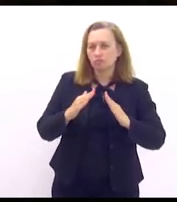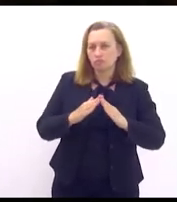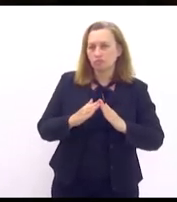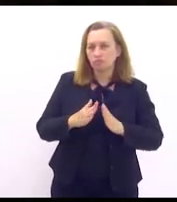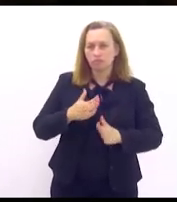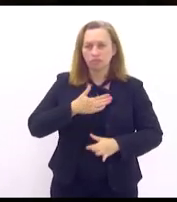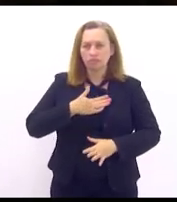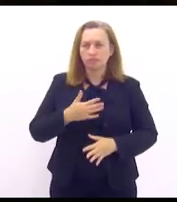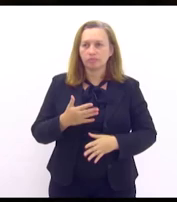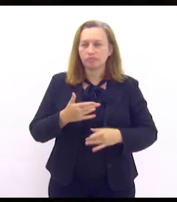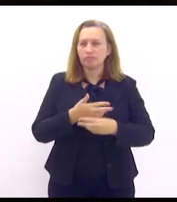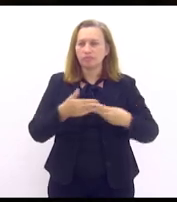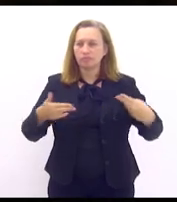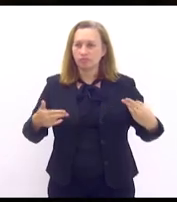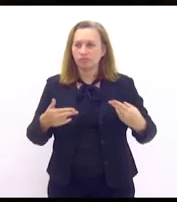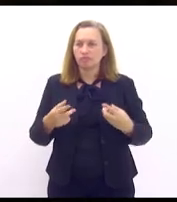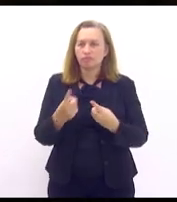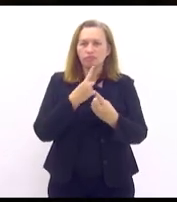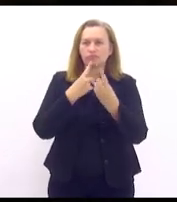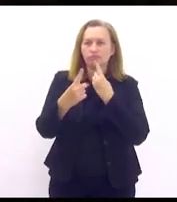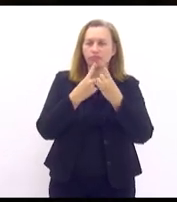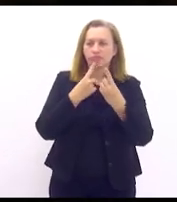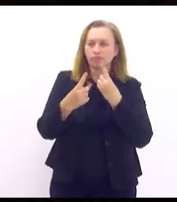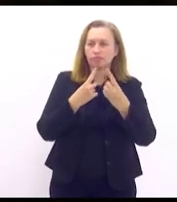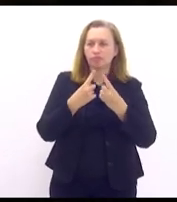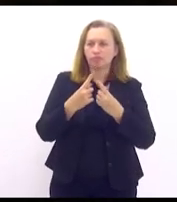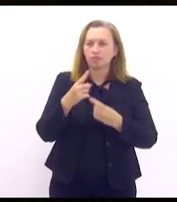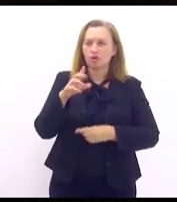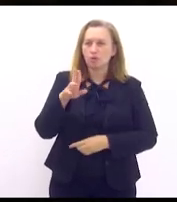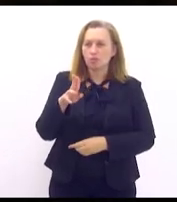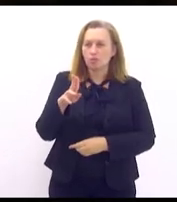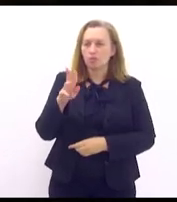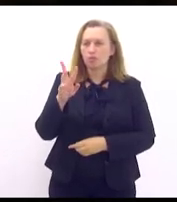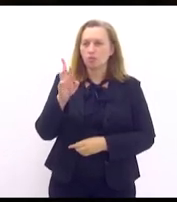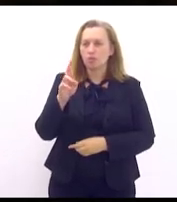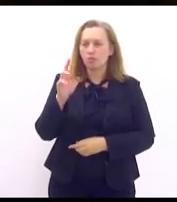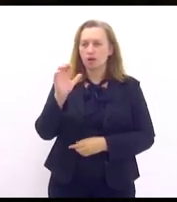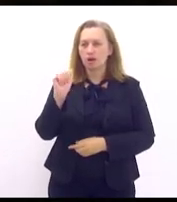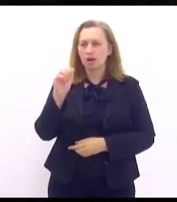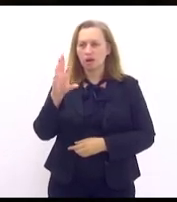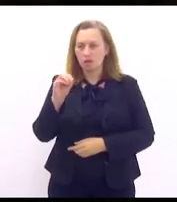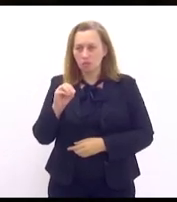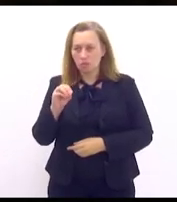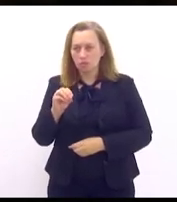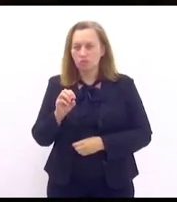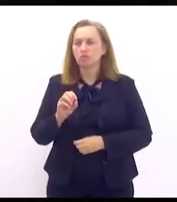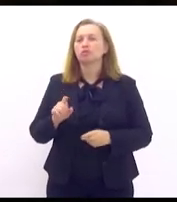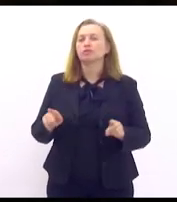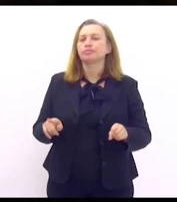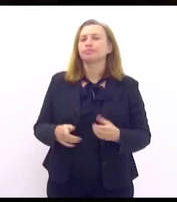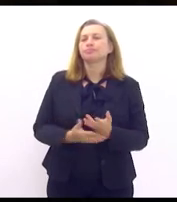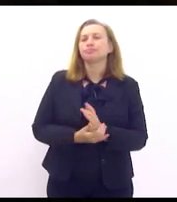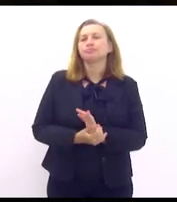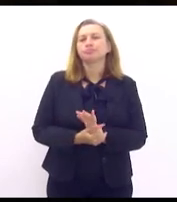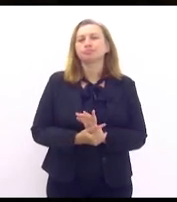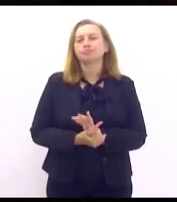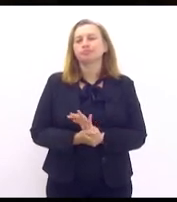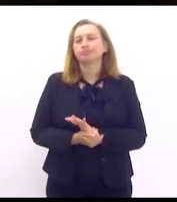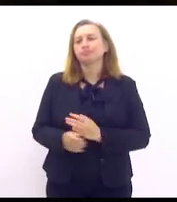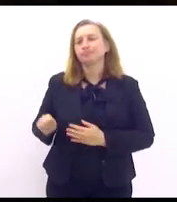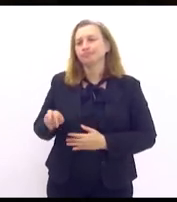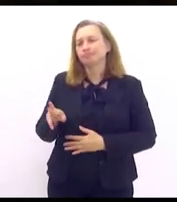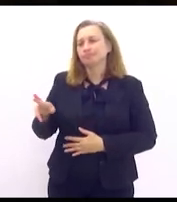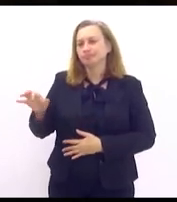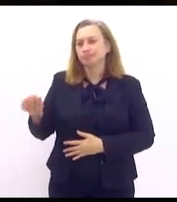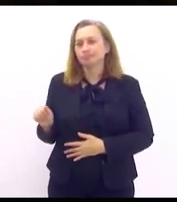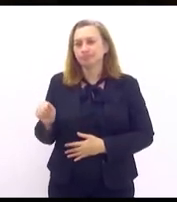RJs totalmente esburacadas, principalmente as estradas vicinais, que deveriam escoar a produção que são feitas na região serrana, no